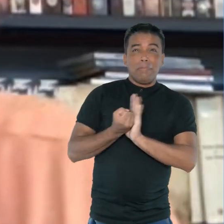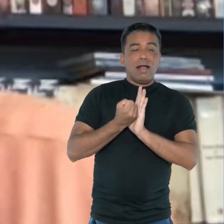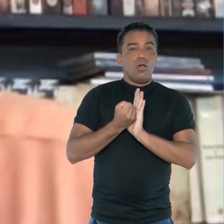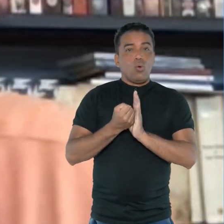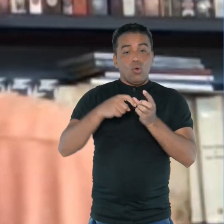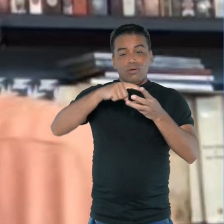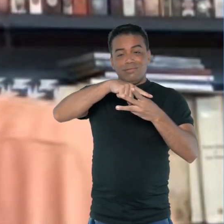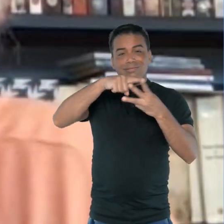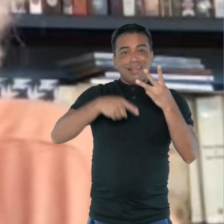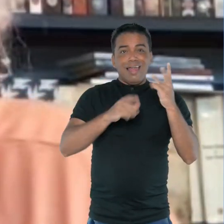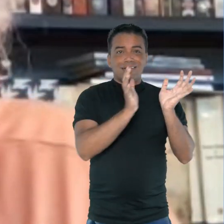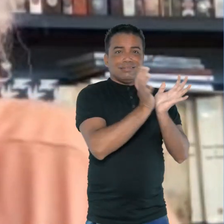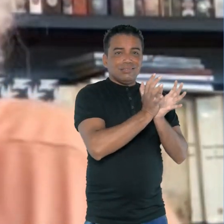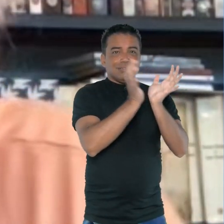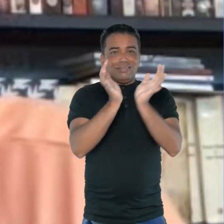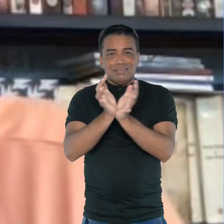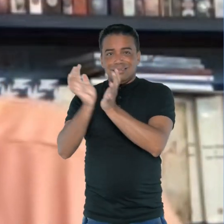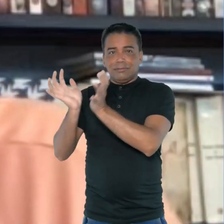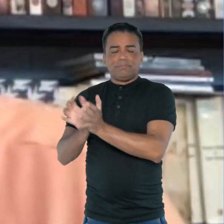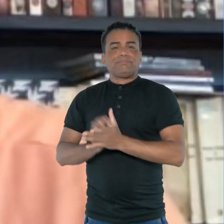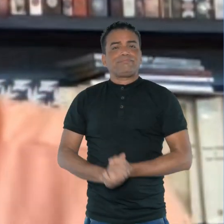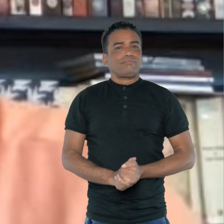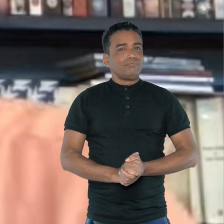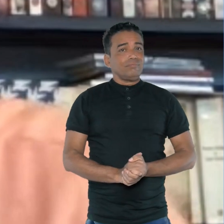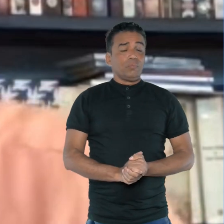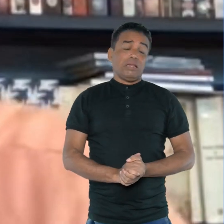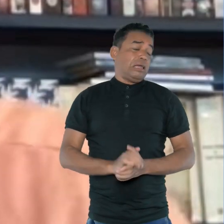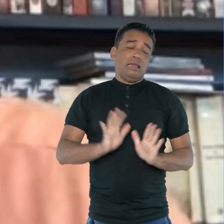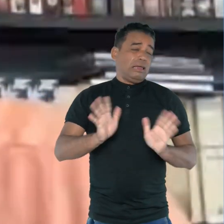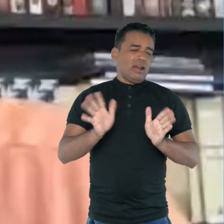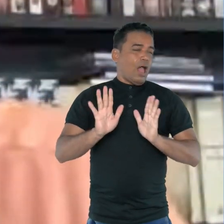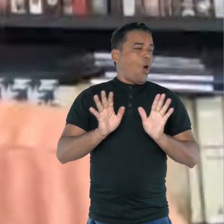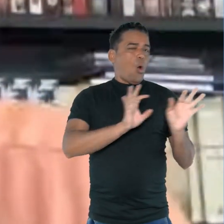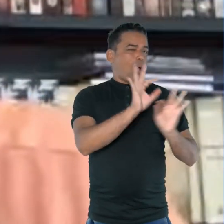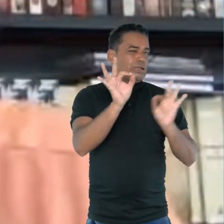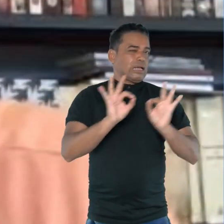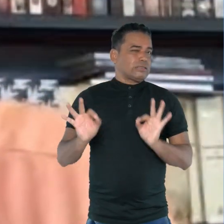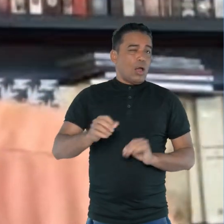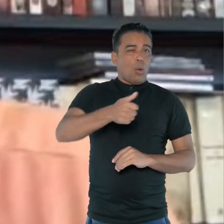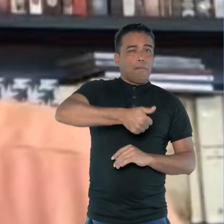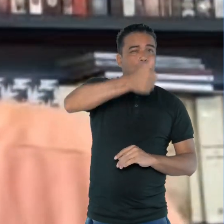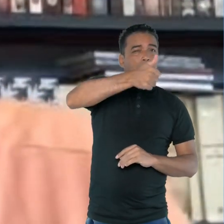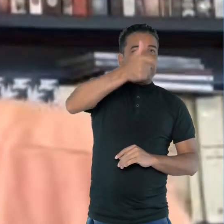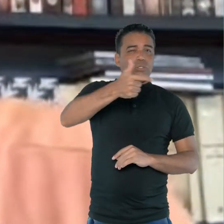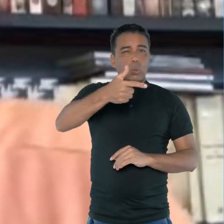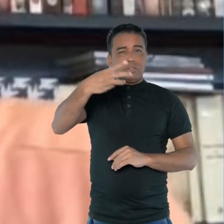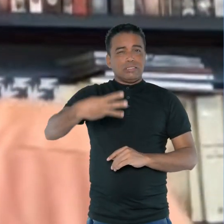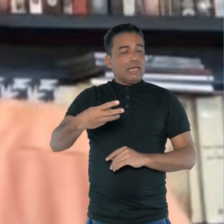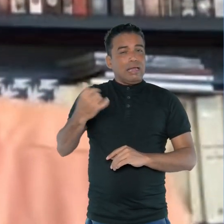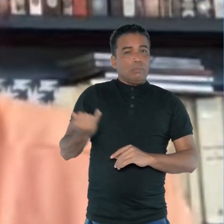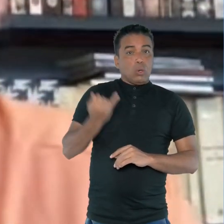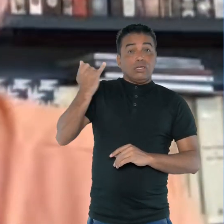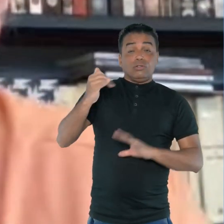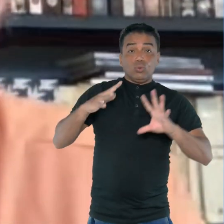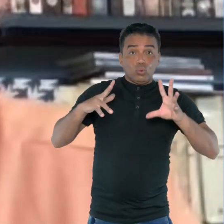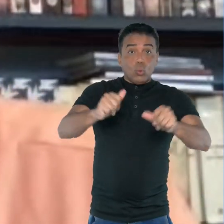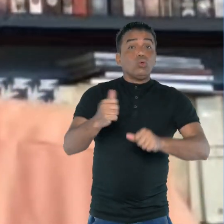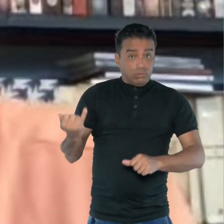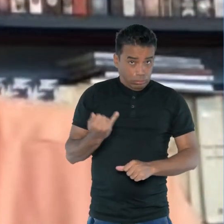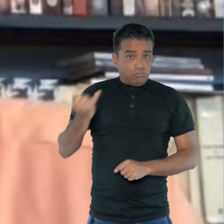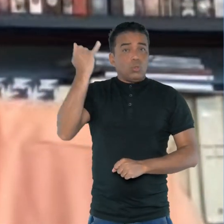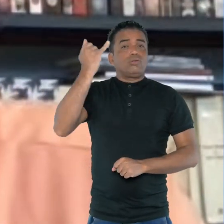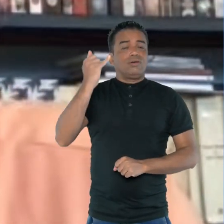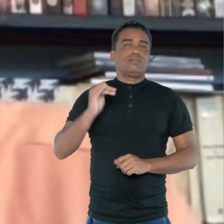3 coleções. Não necessariamente nessa ordem de importância, porque acho que todas são